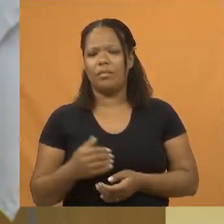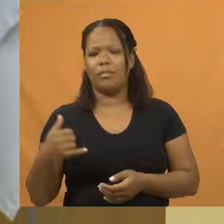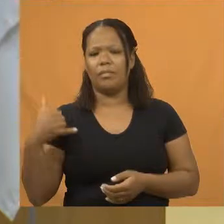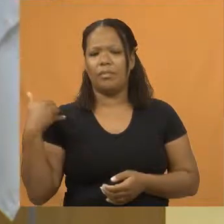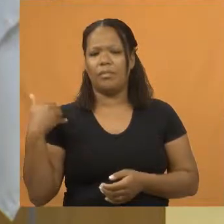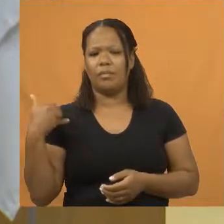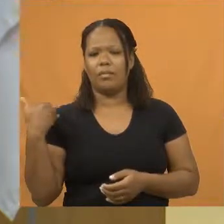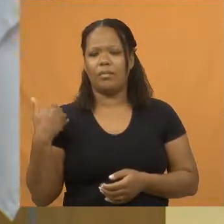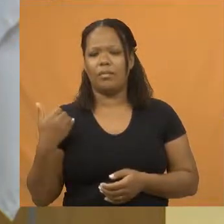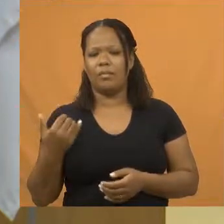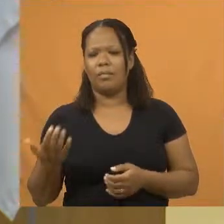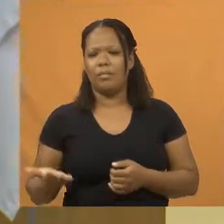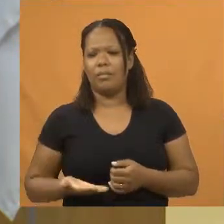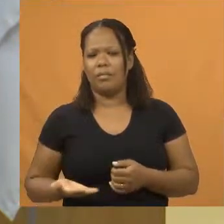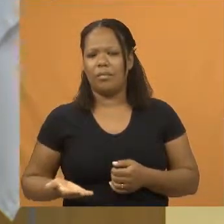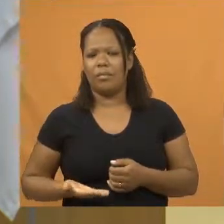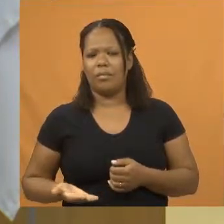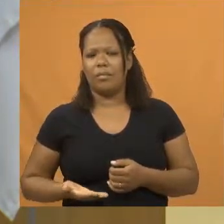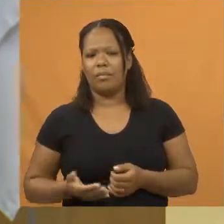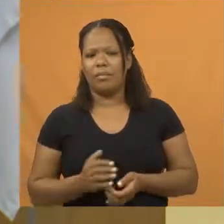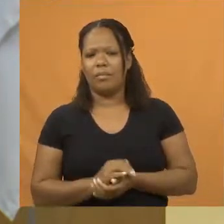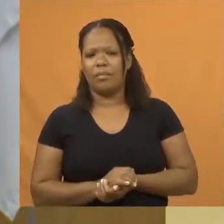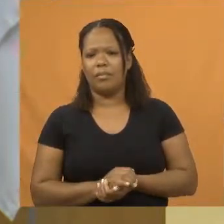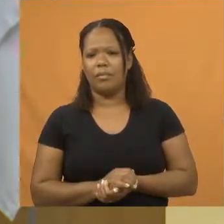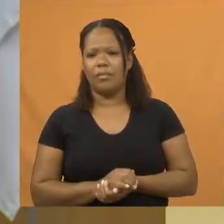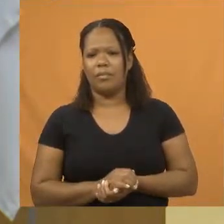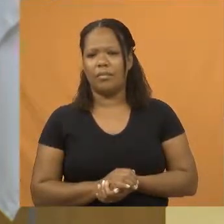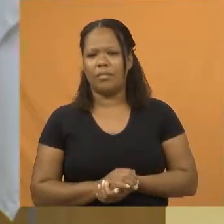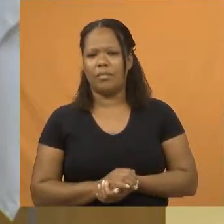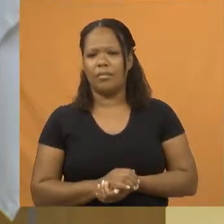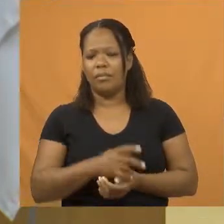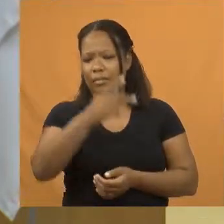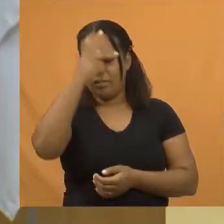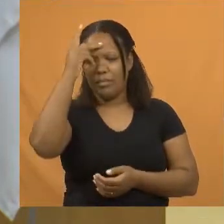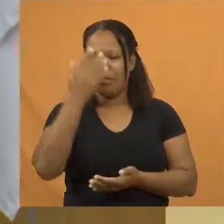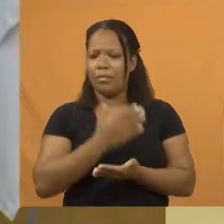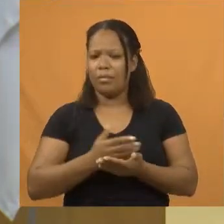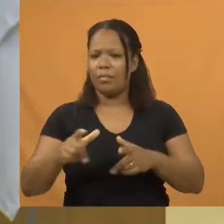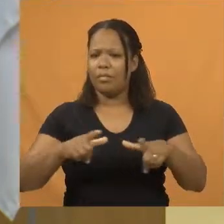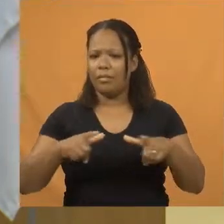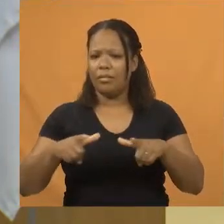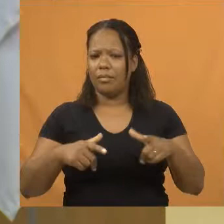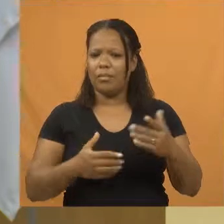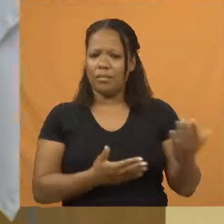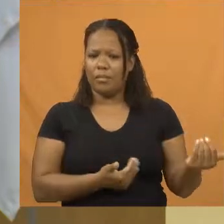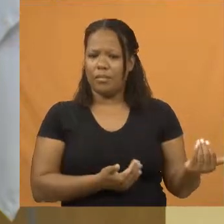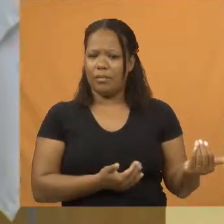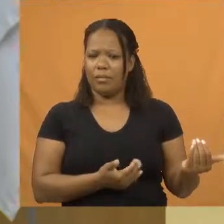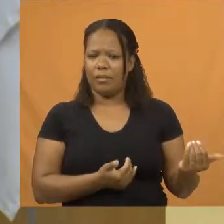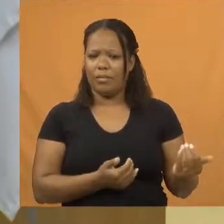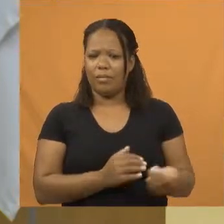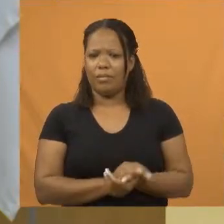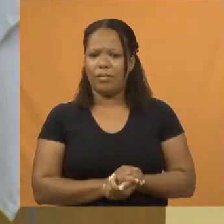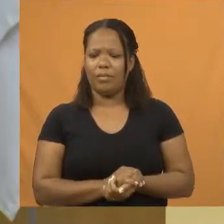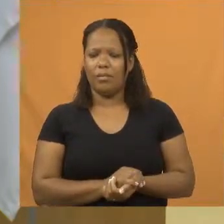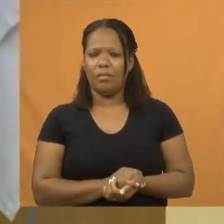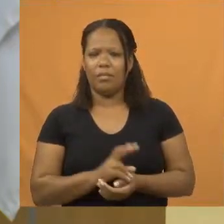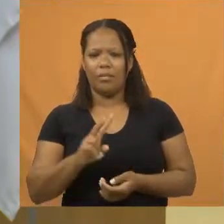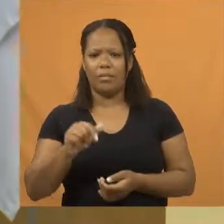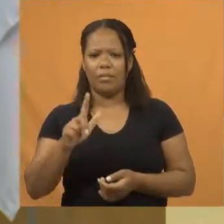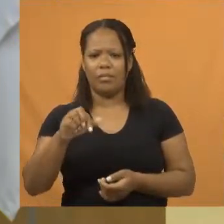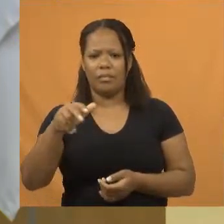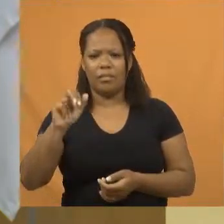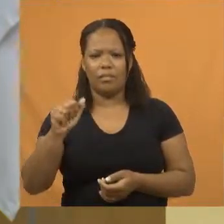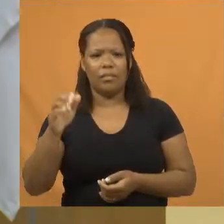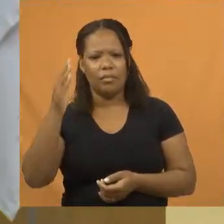por conta de que, na verdade, as pessoas começam a trabalhar muito cedo. O vereador Valmir, que é de Minas,